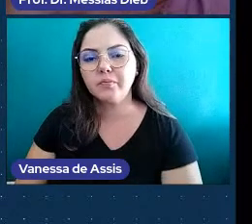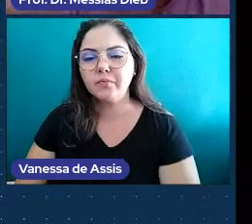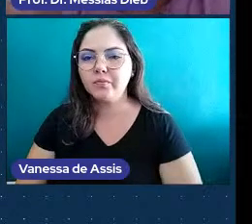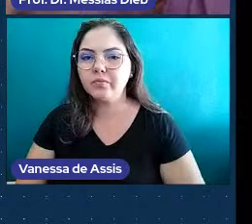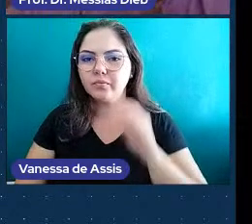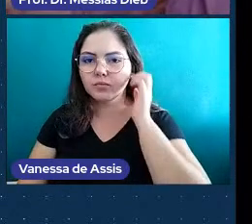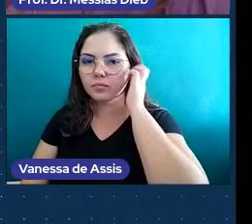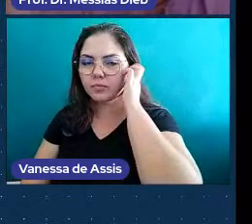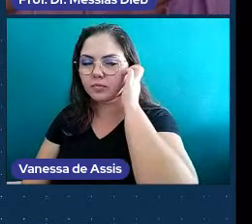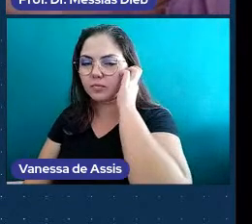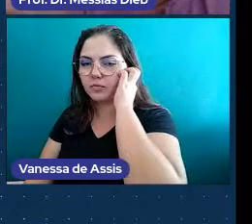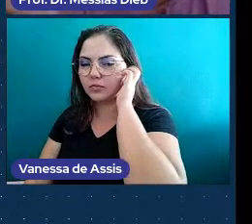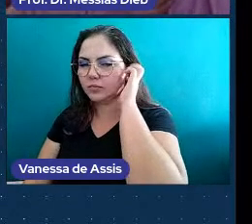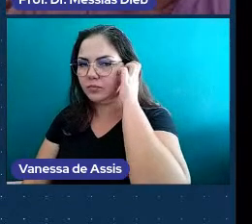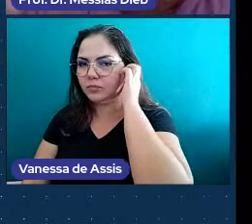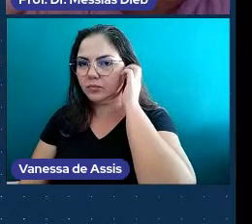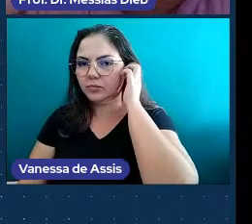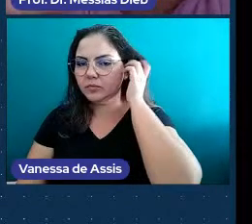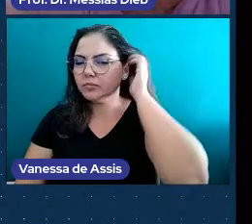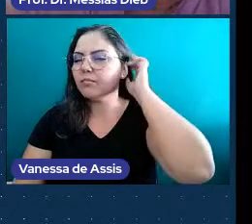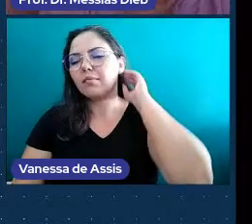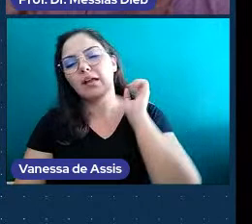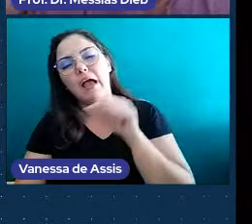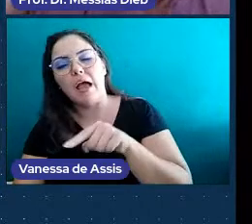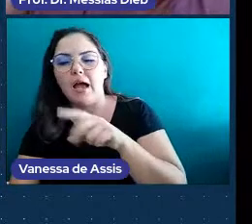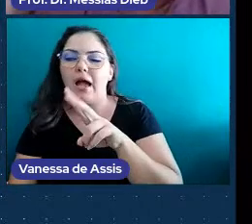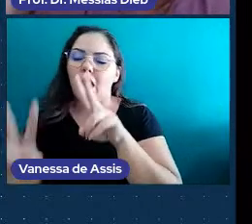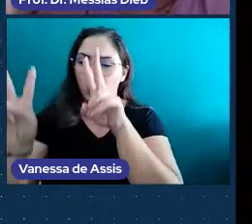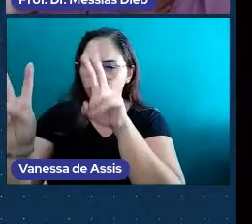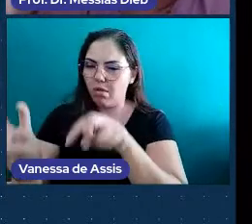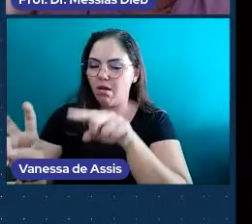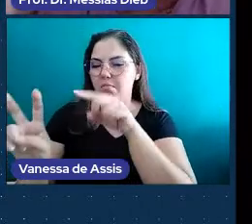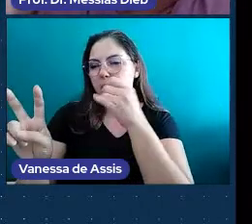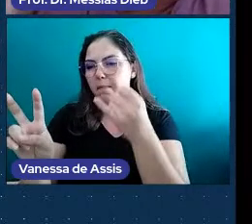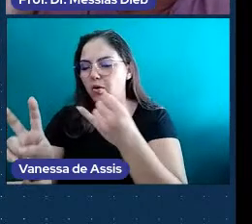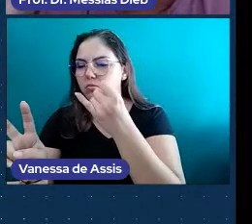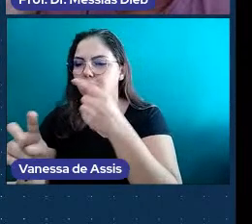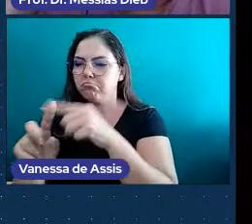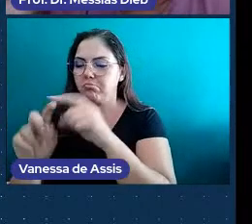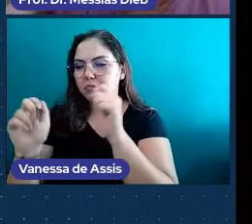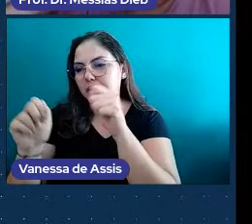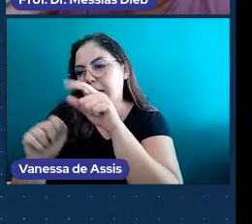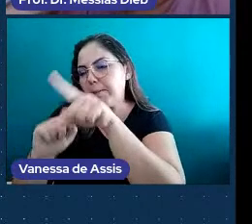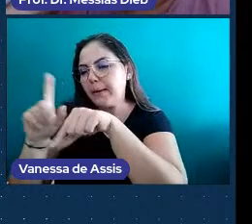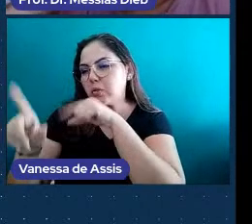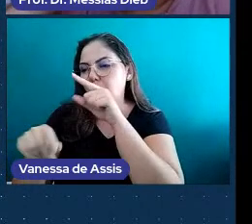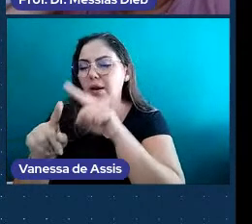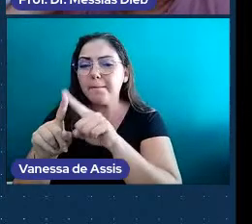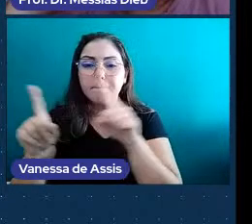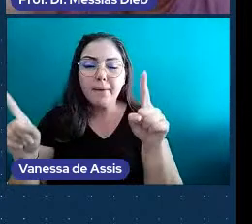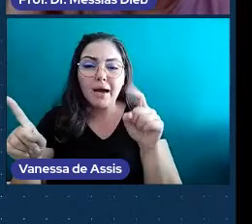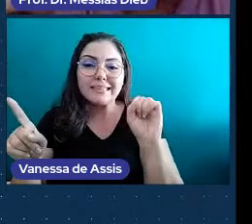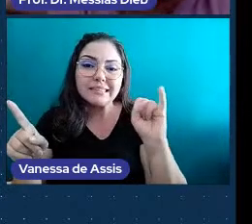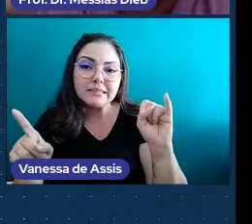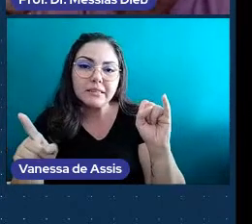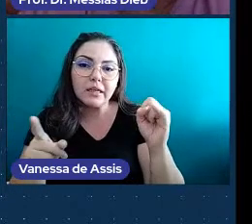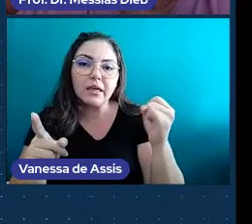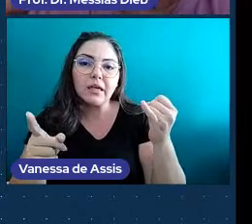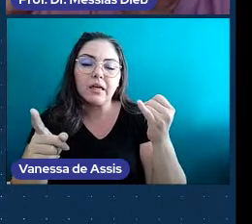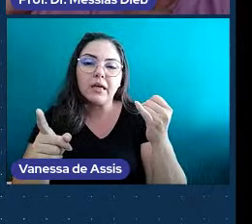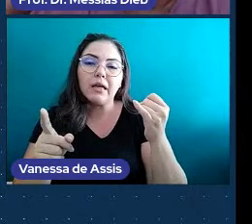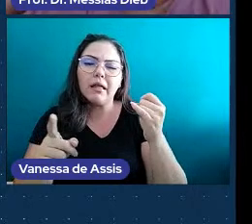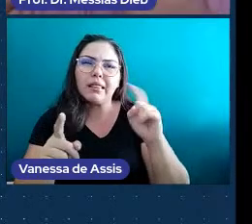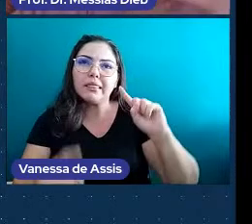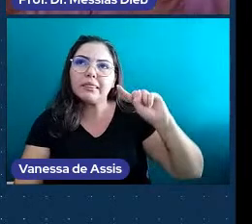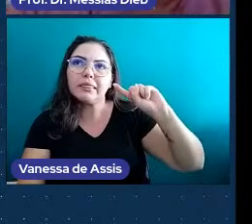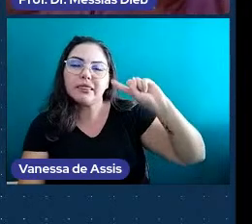já que é um tema que está em ebulição, né? Pode ser que ele seja selecionado. Mas, depois que